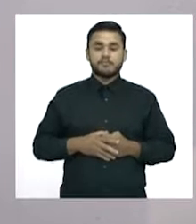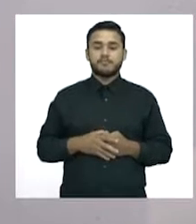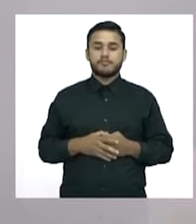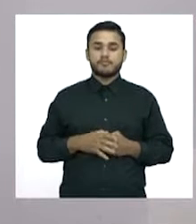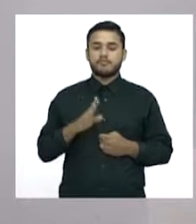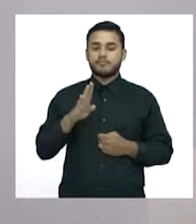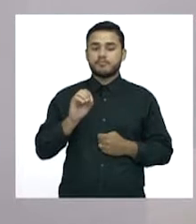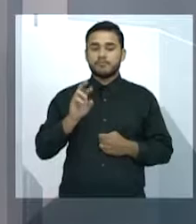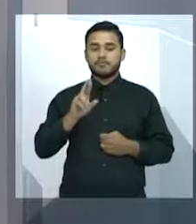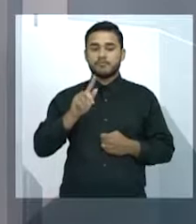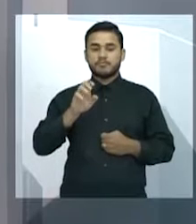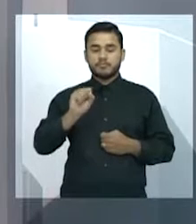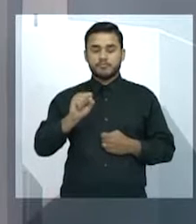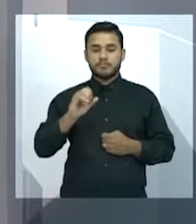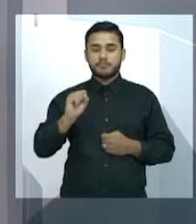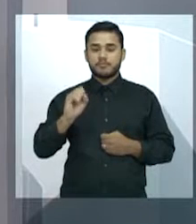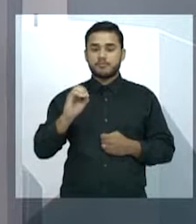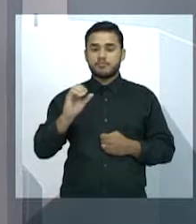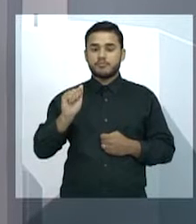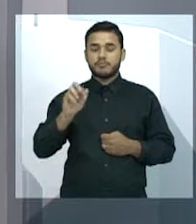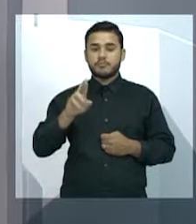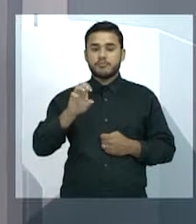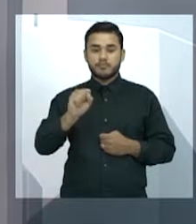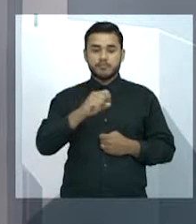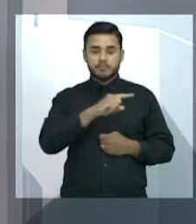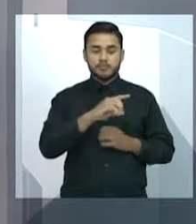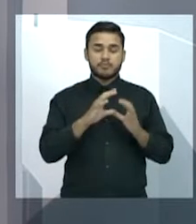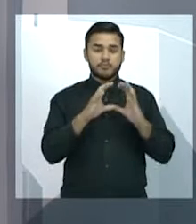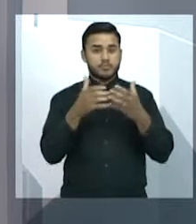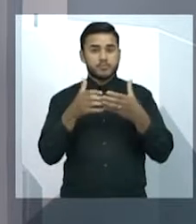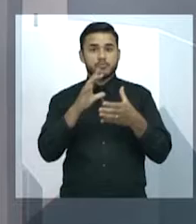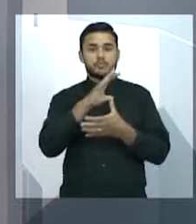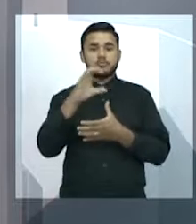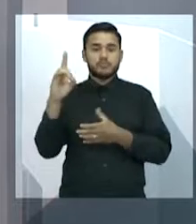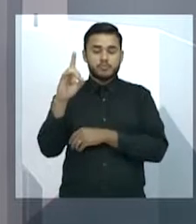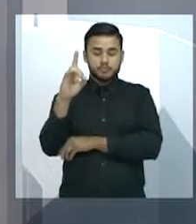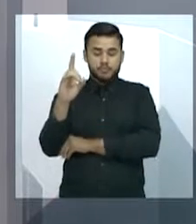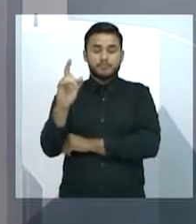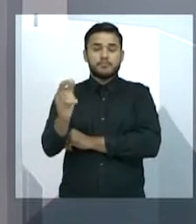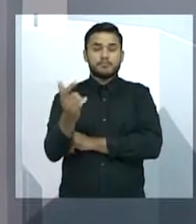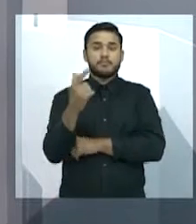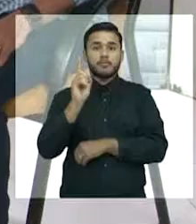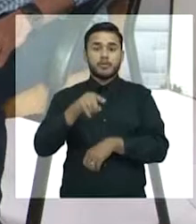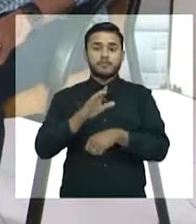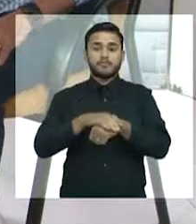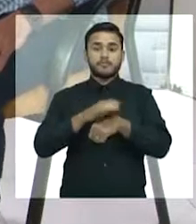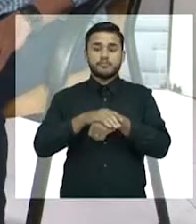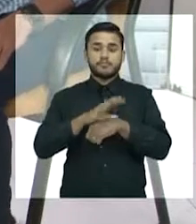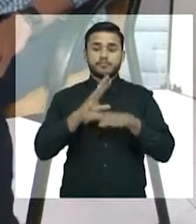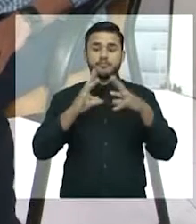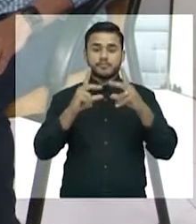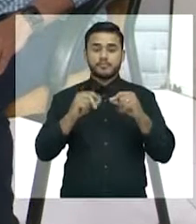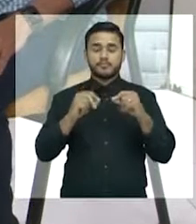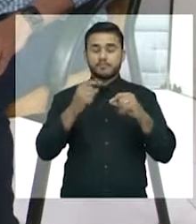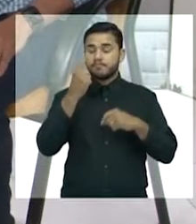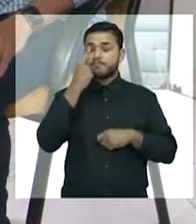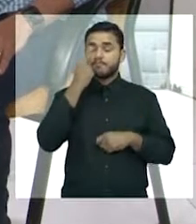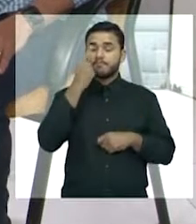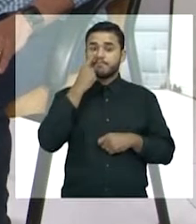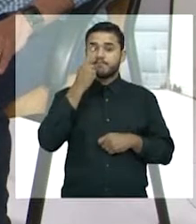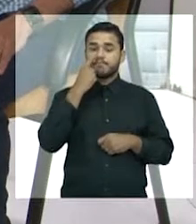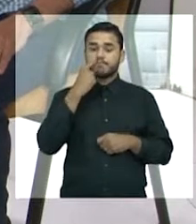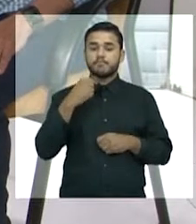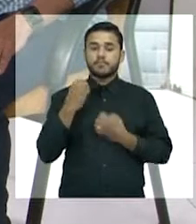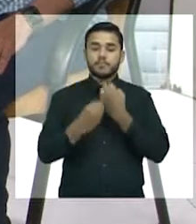ele que é coordenador da Célula de Vigilância Ambiental da Prefeitura de Fortaleza. Atahualpa, mais uma vez, obrigado pela